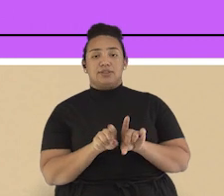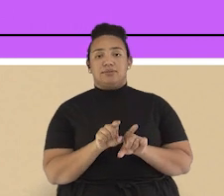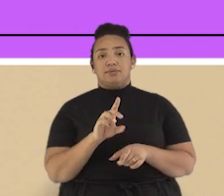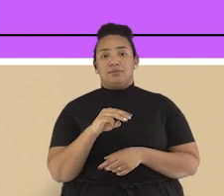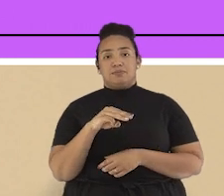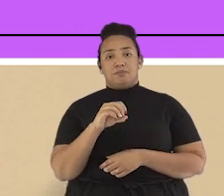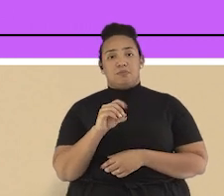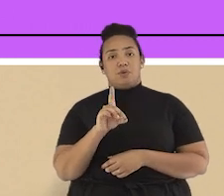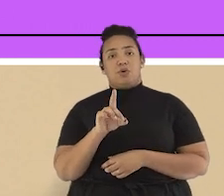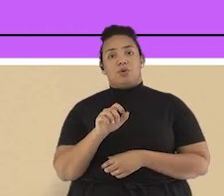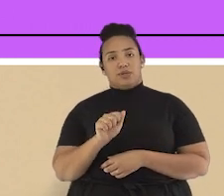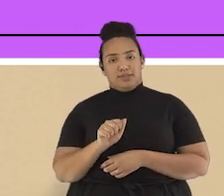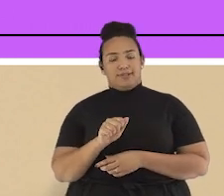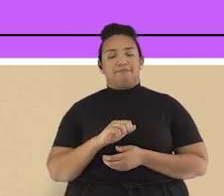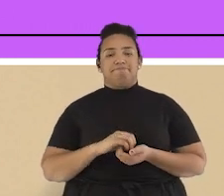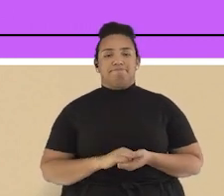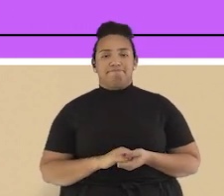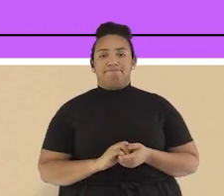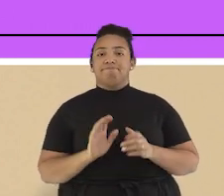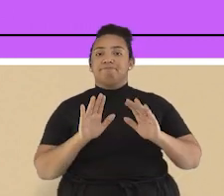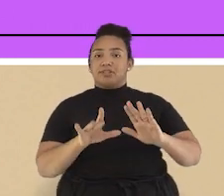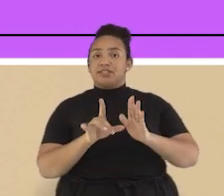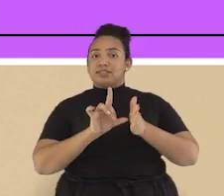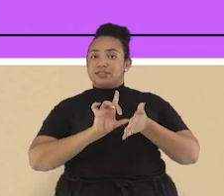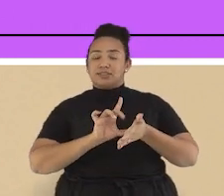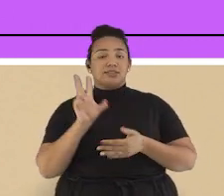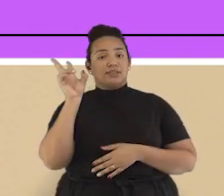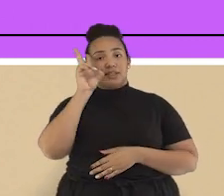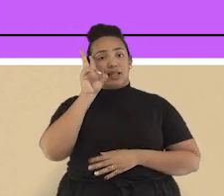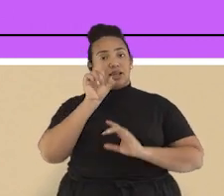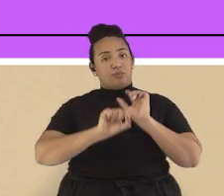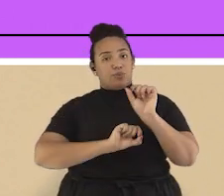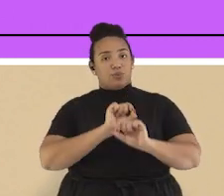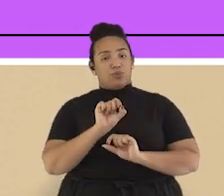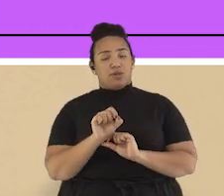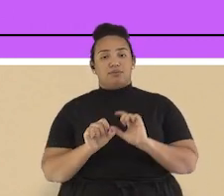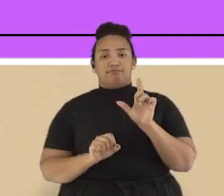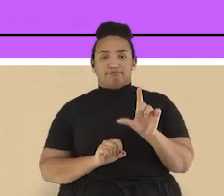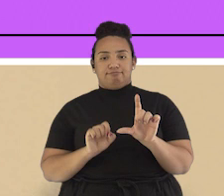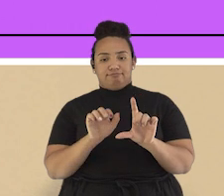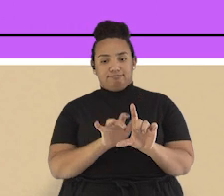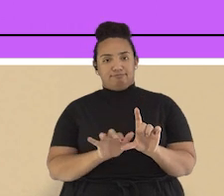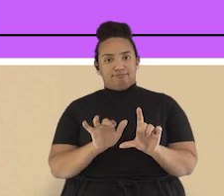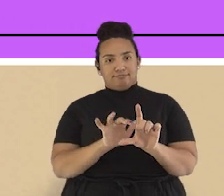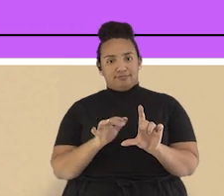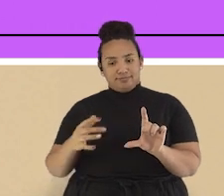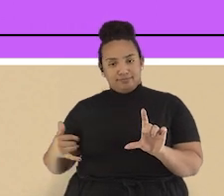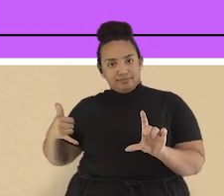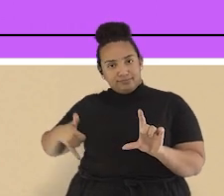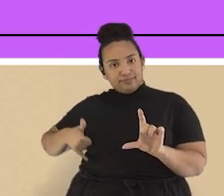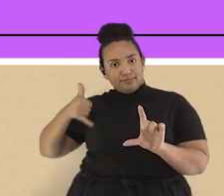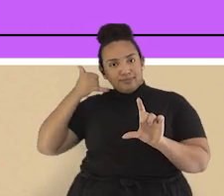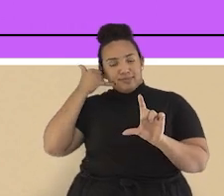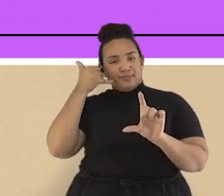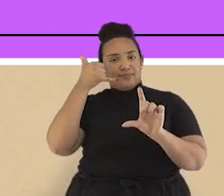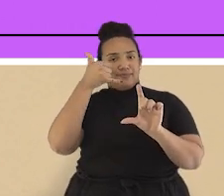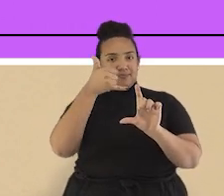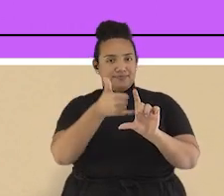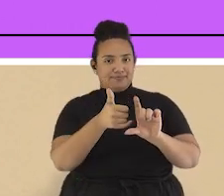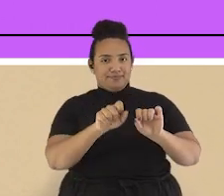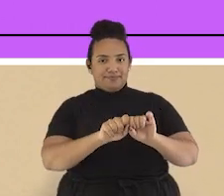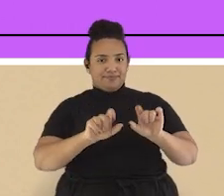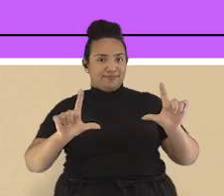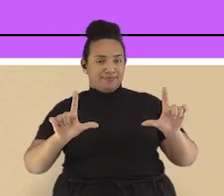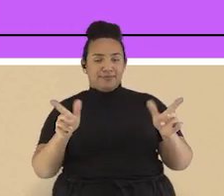de começarmos a aula de hoje, não se esqueça de apontar a câmera do seu celular para o QR Code aqui na